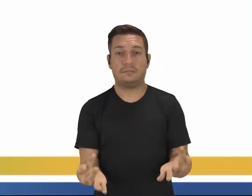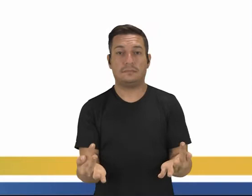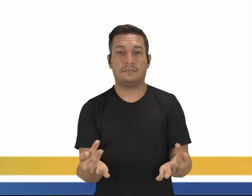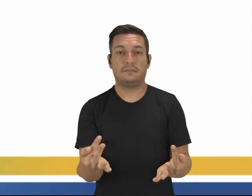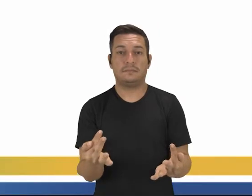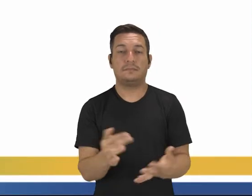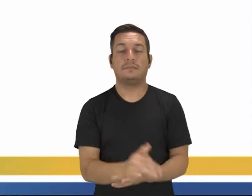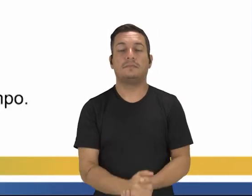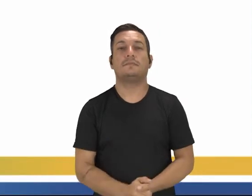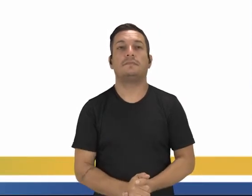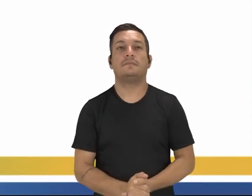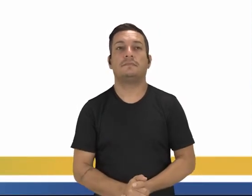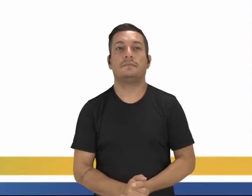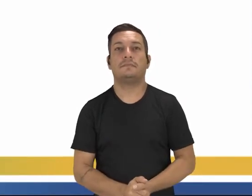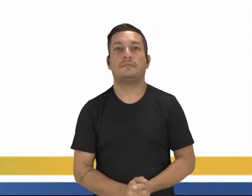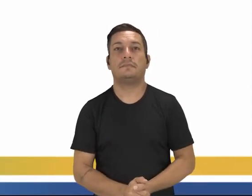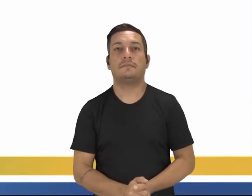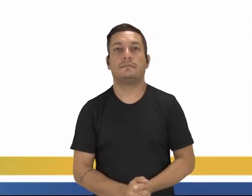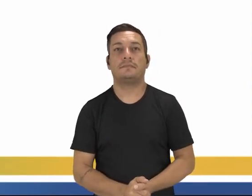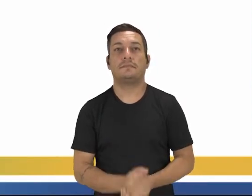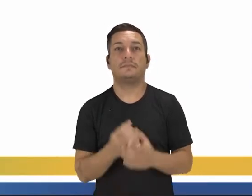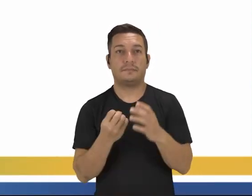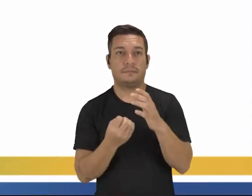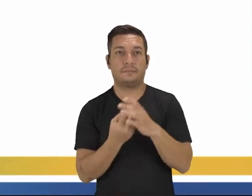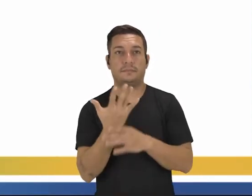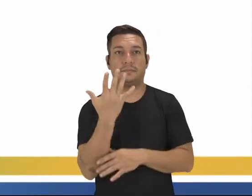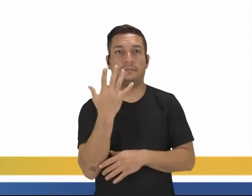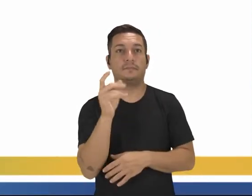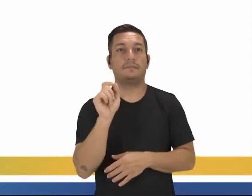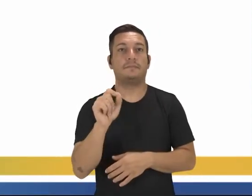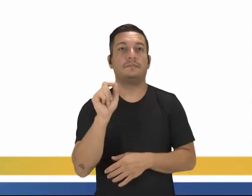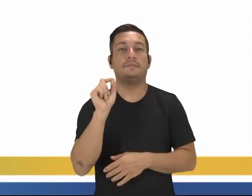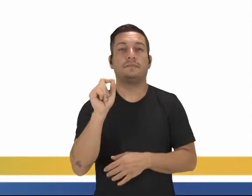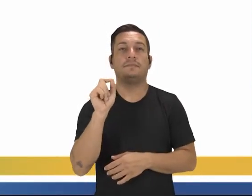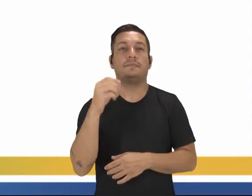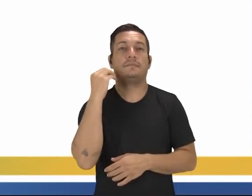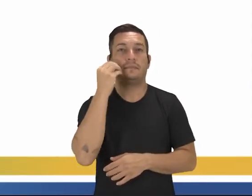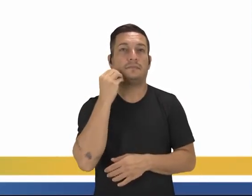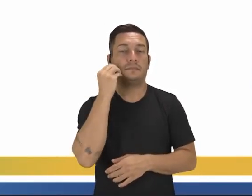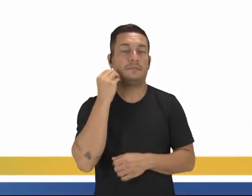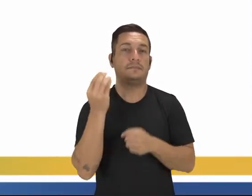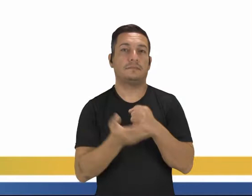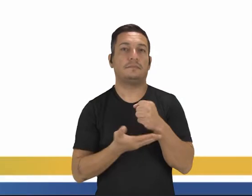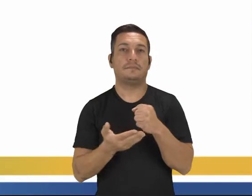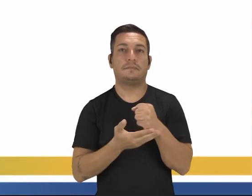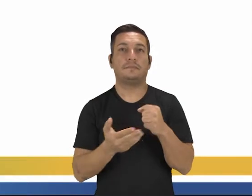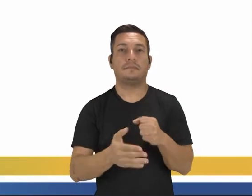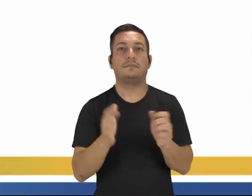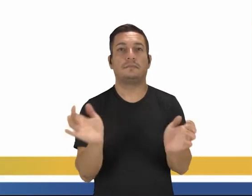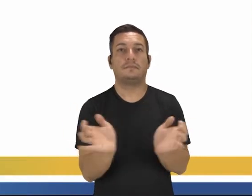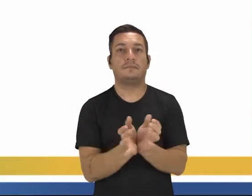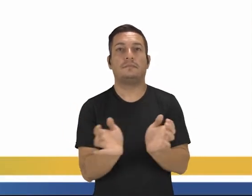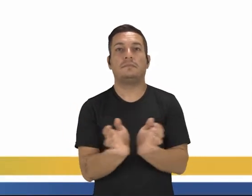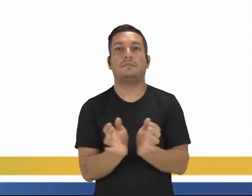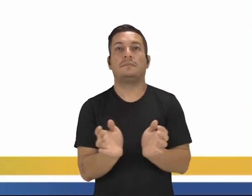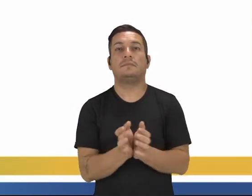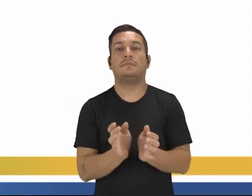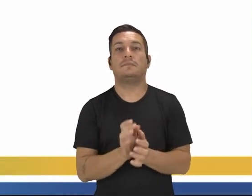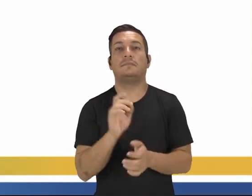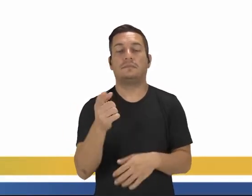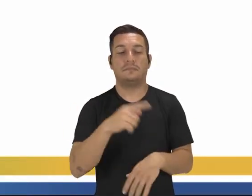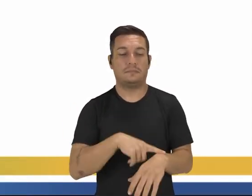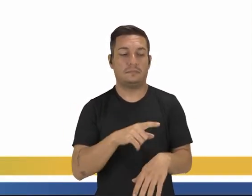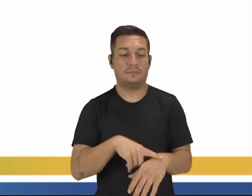muito direto. Sua origem é a partir da experiência coletiva ao longo